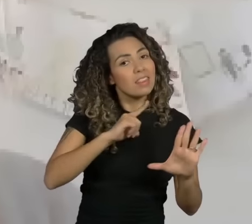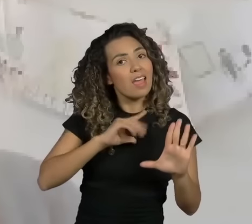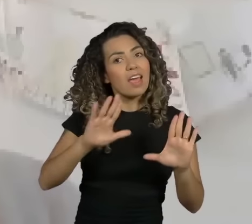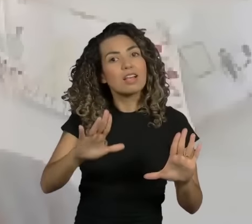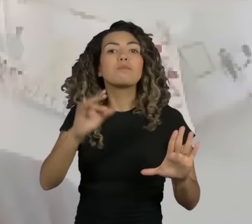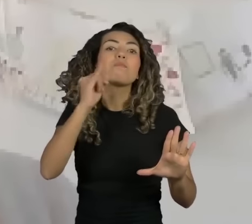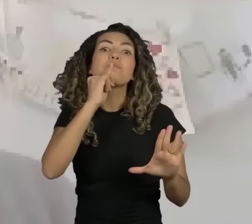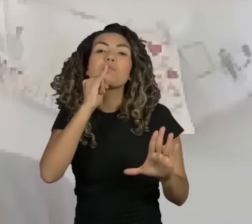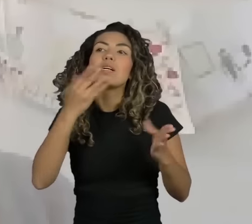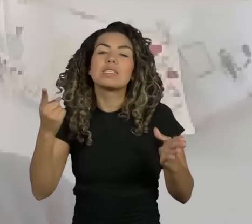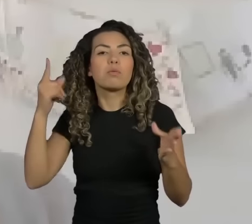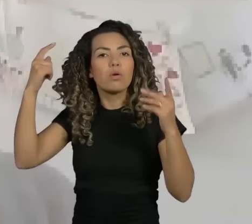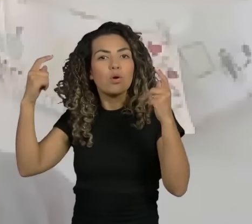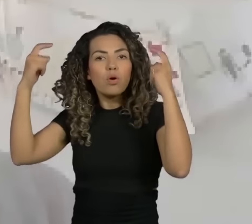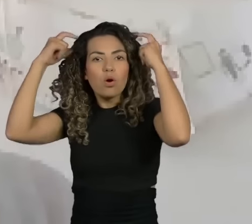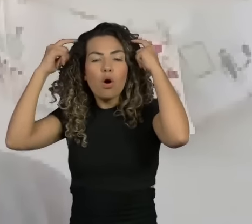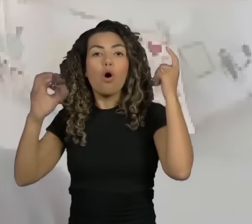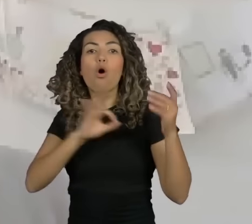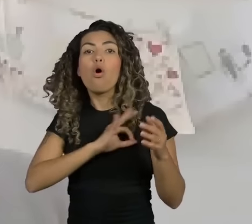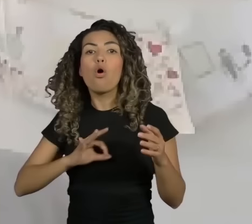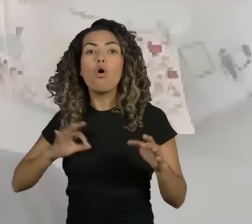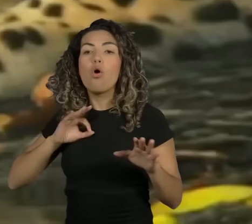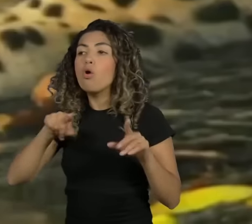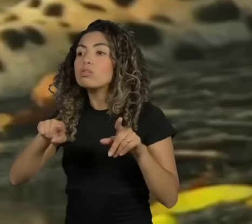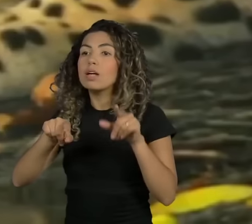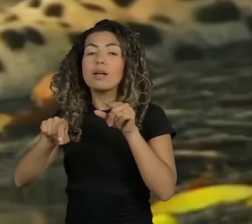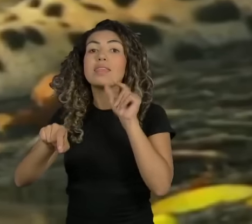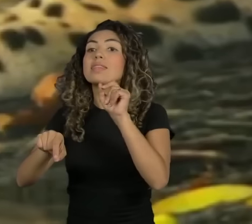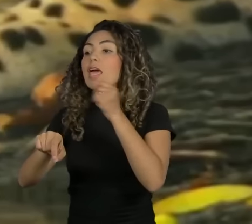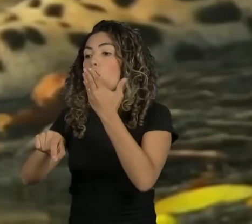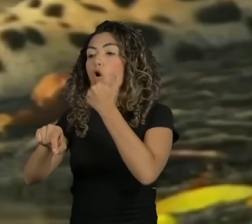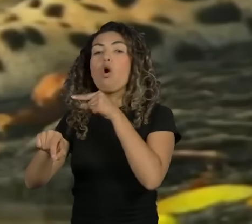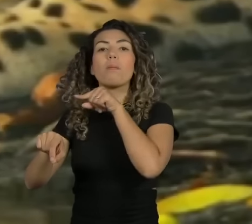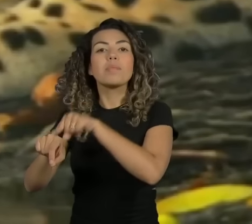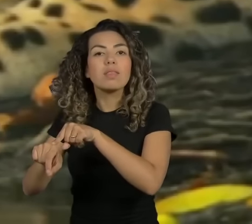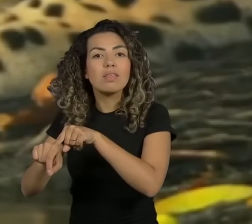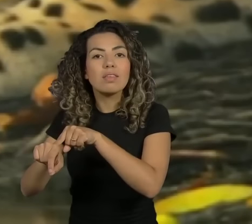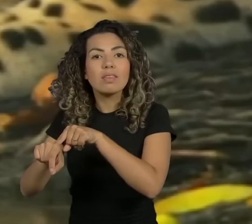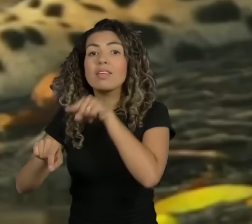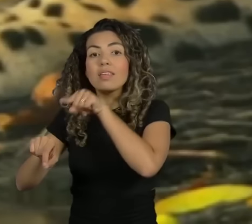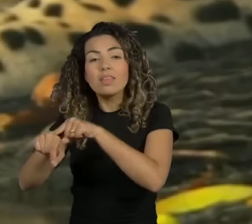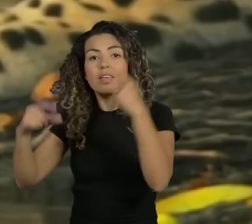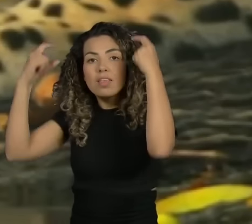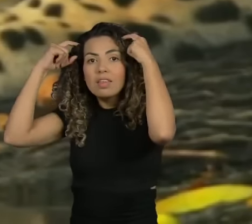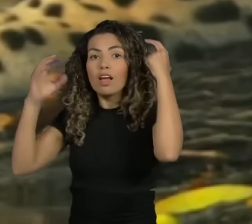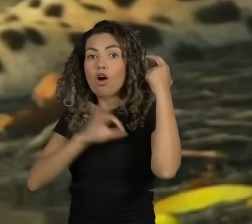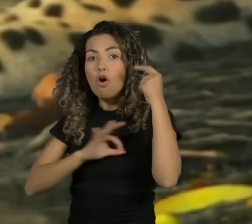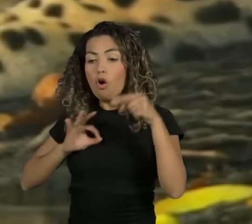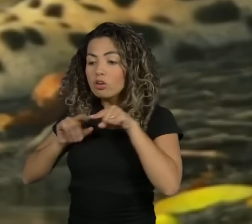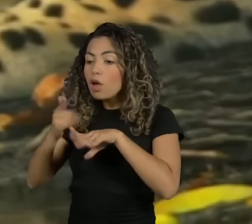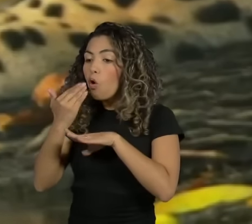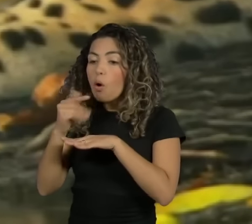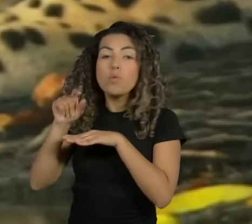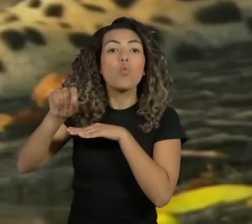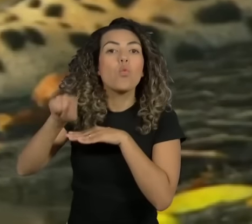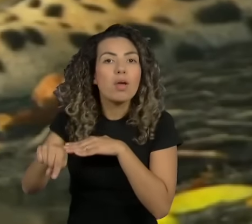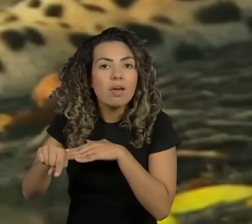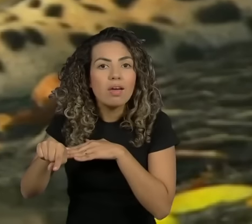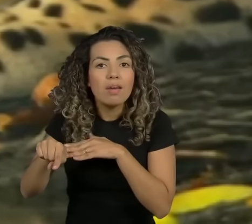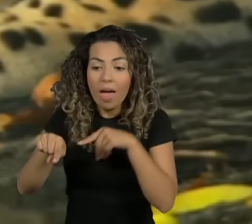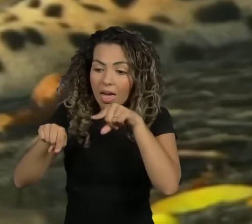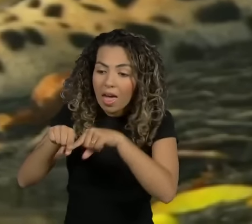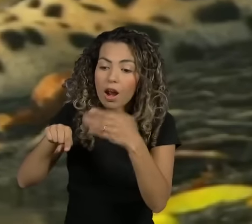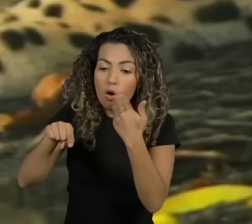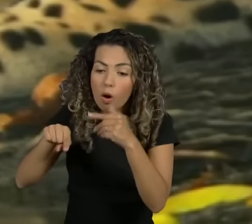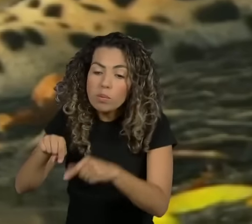acima daquele nível alimentar, quanto abaixo. Então tem que ter as presas da onça pintada e tem que ter